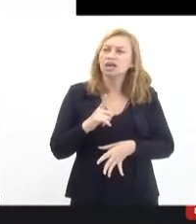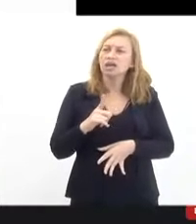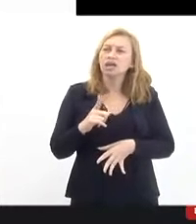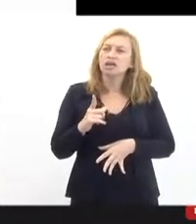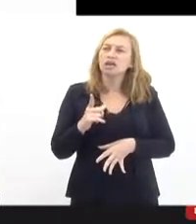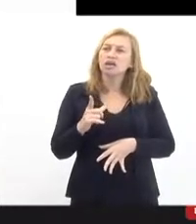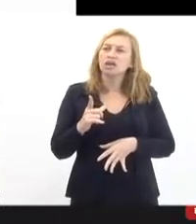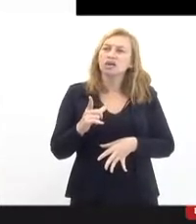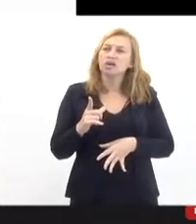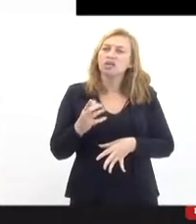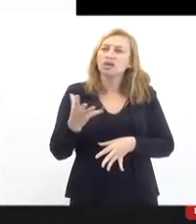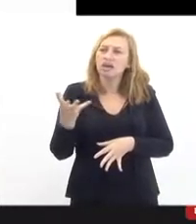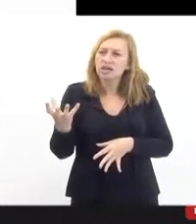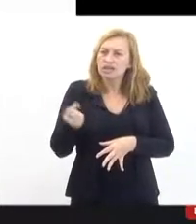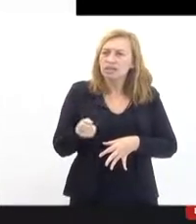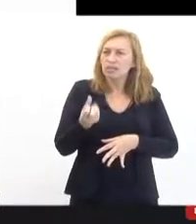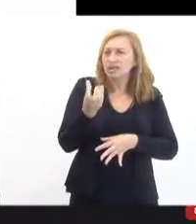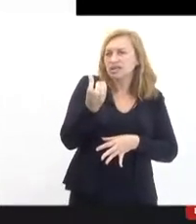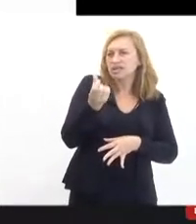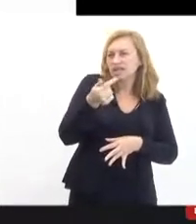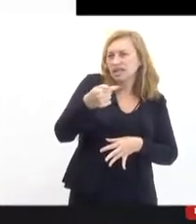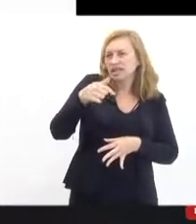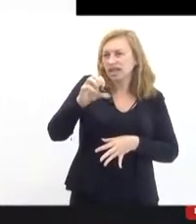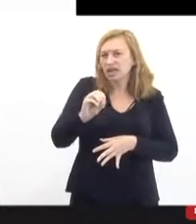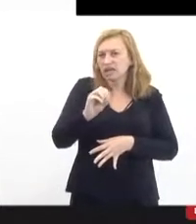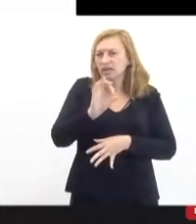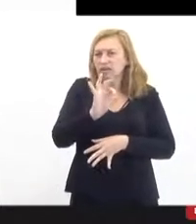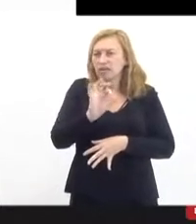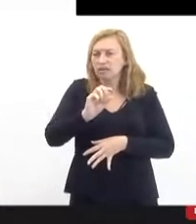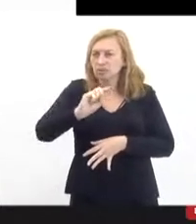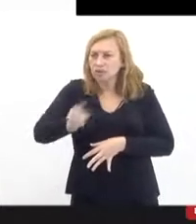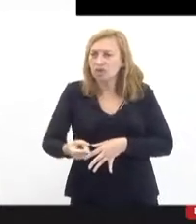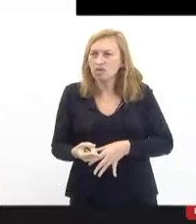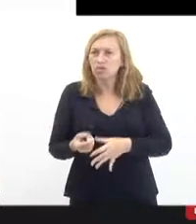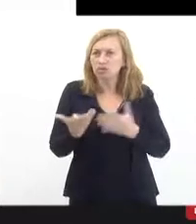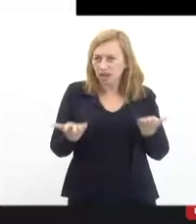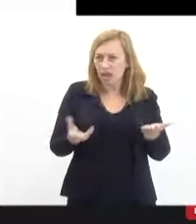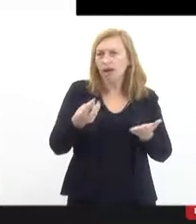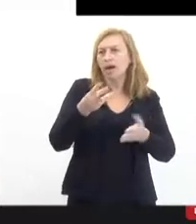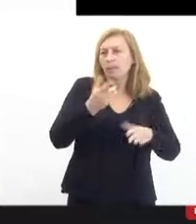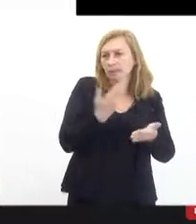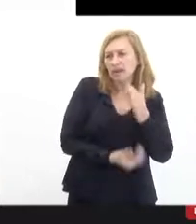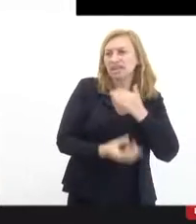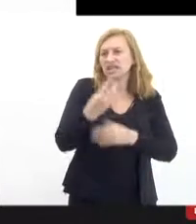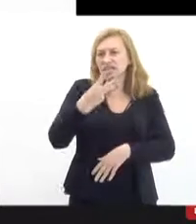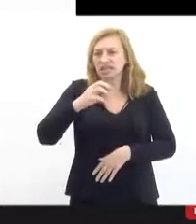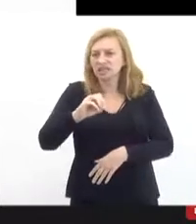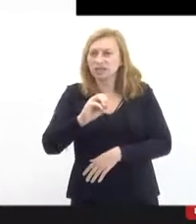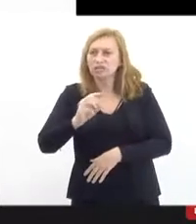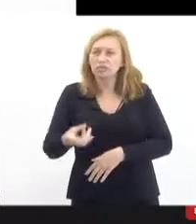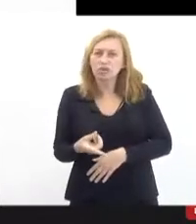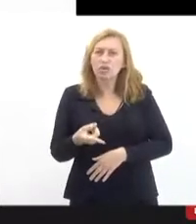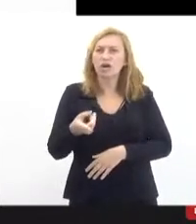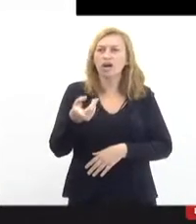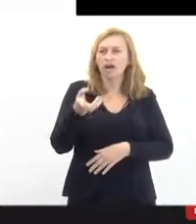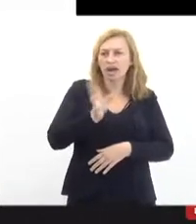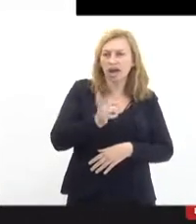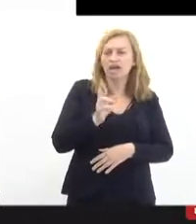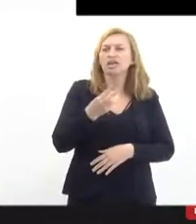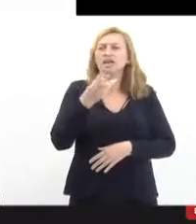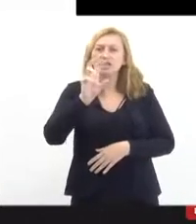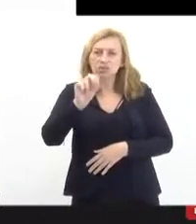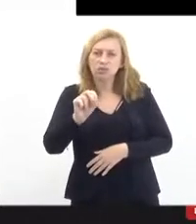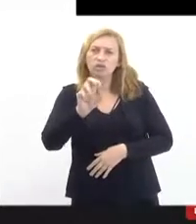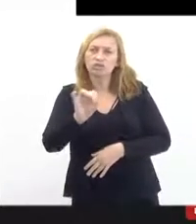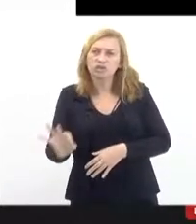70 mil, ela já dá como um ajuste para perda um valor de 30 mil reais. Né? Com B, eles ficam na faixa aí de